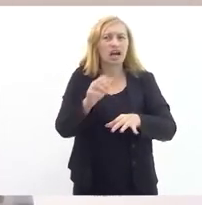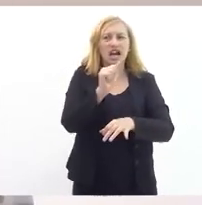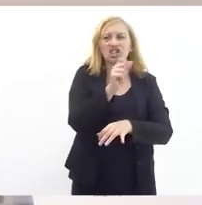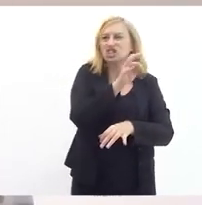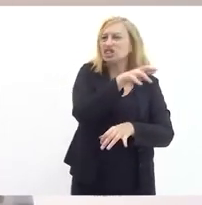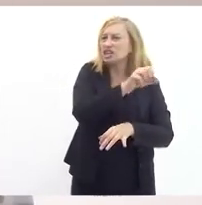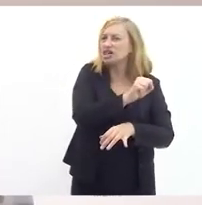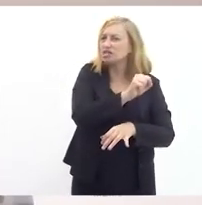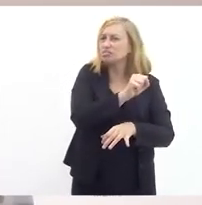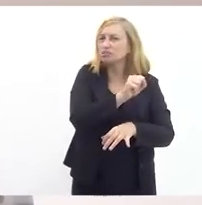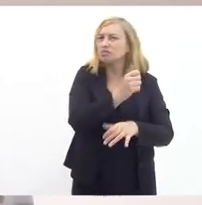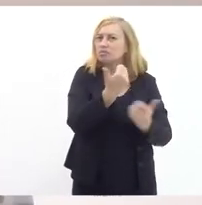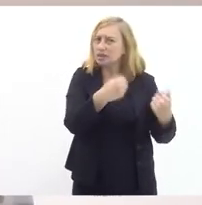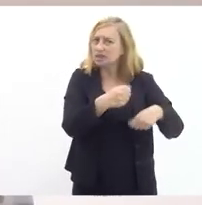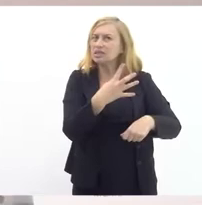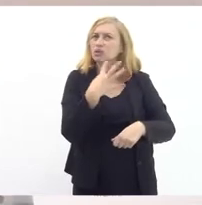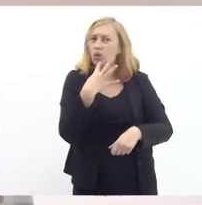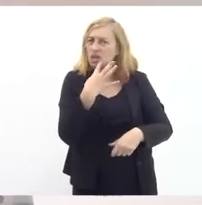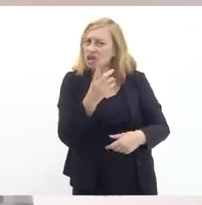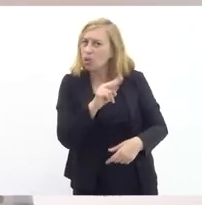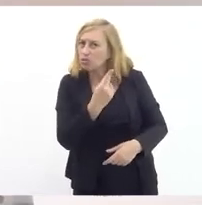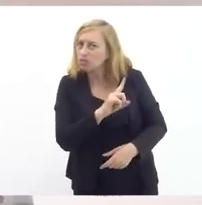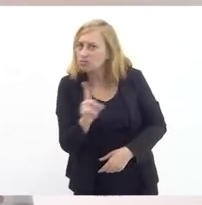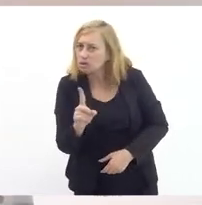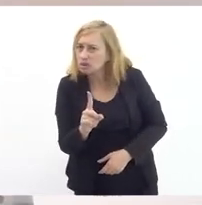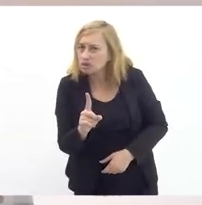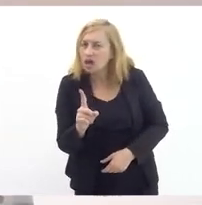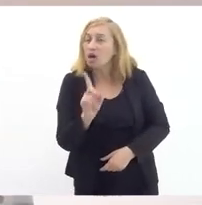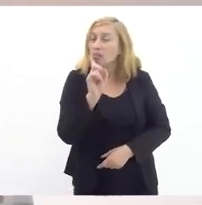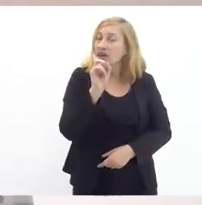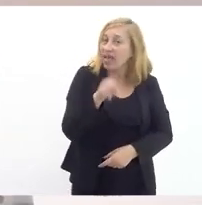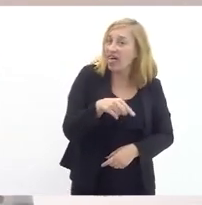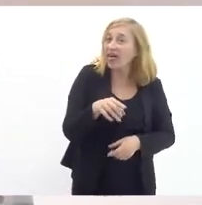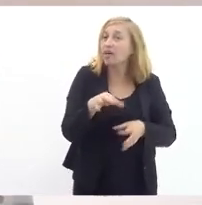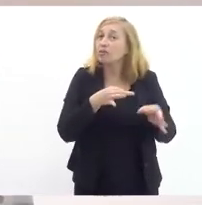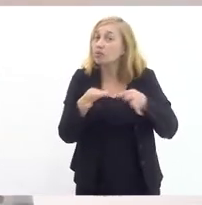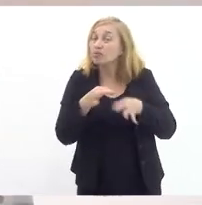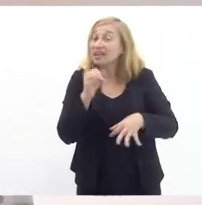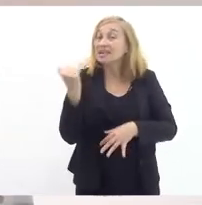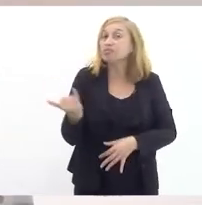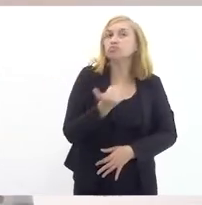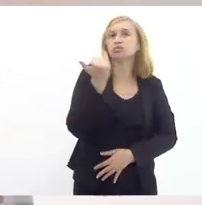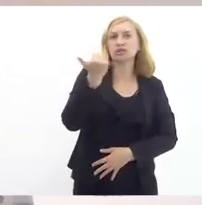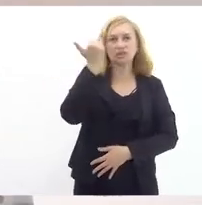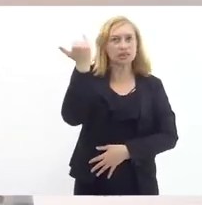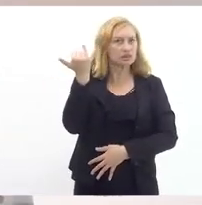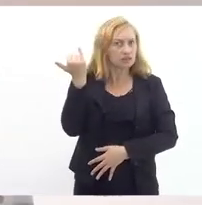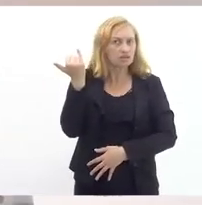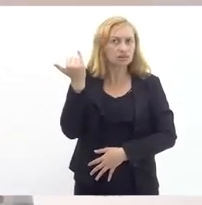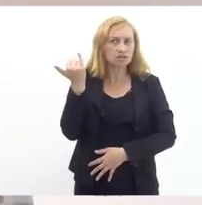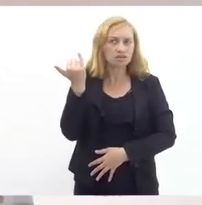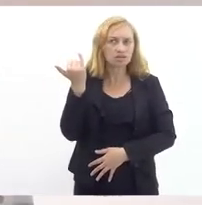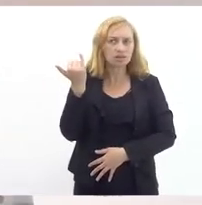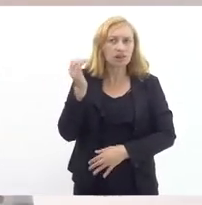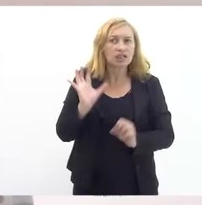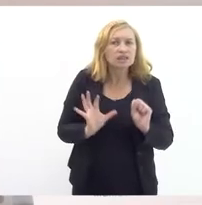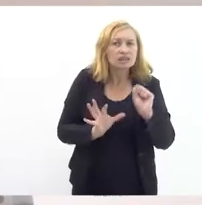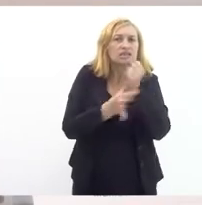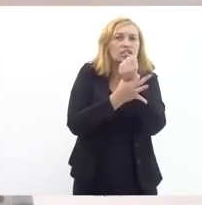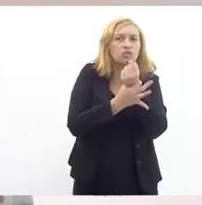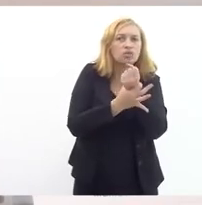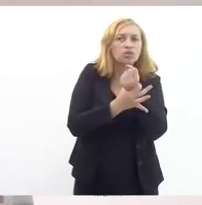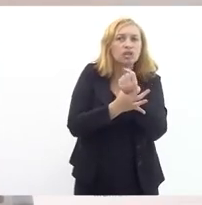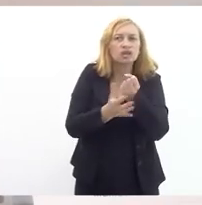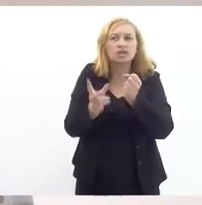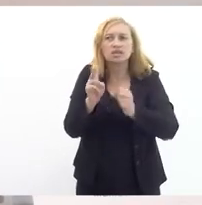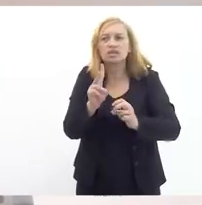não tem que conhecer? Porque é um programa importante, porque coloca em segurança a via, porque